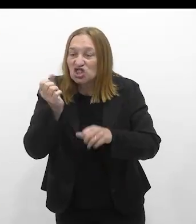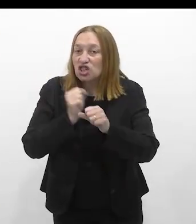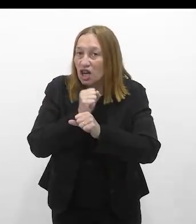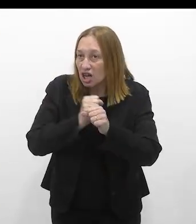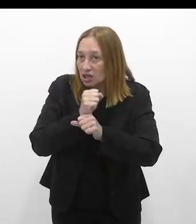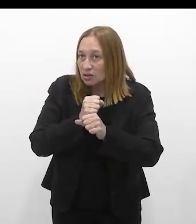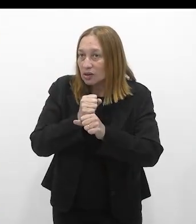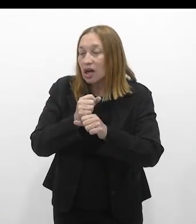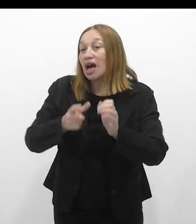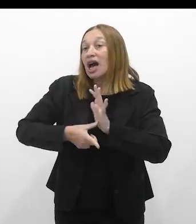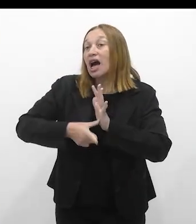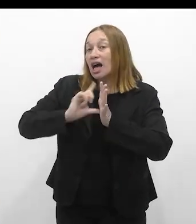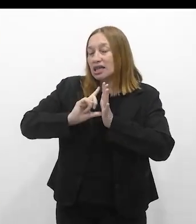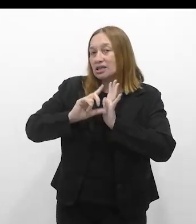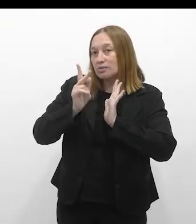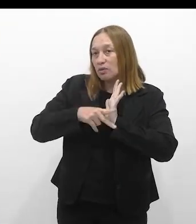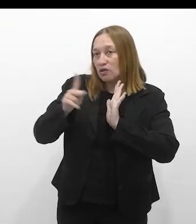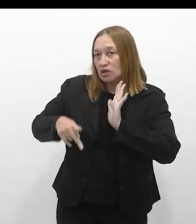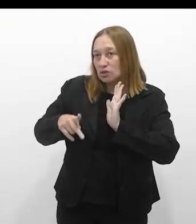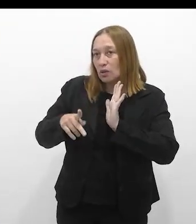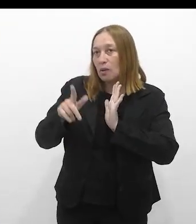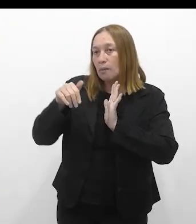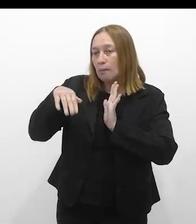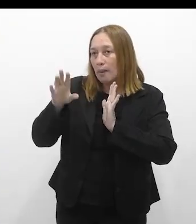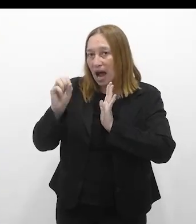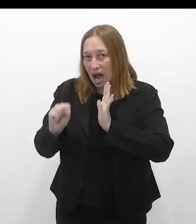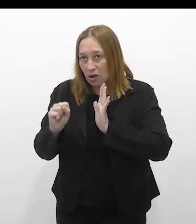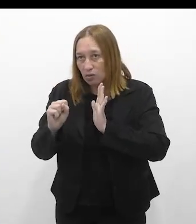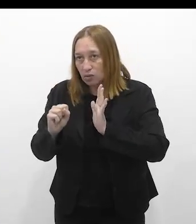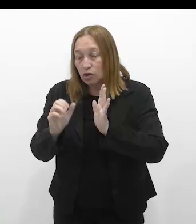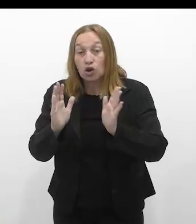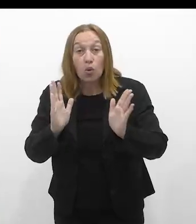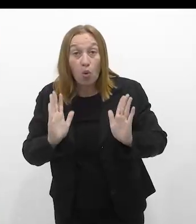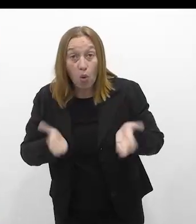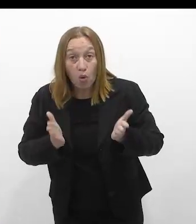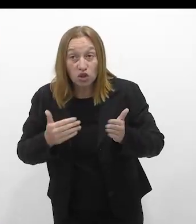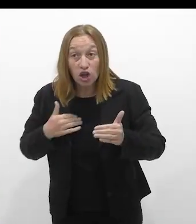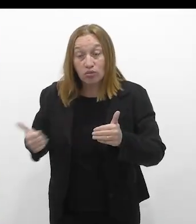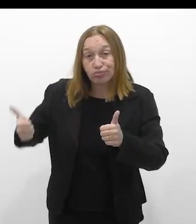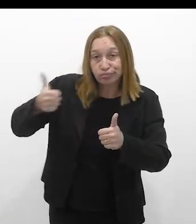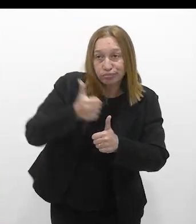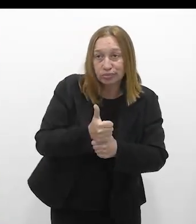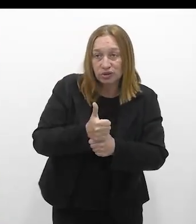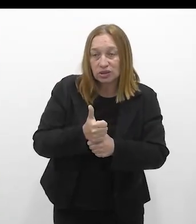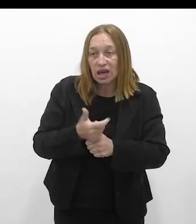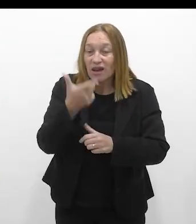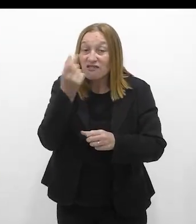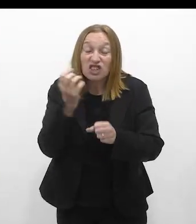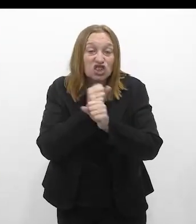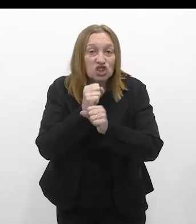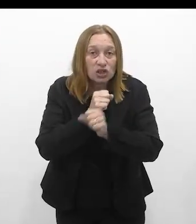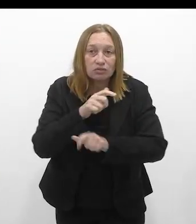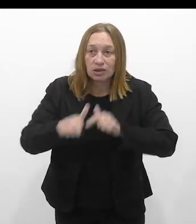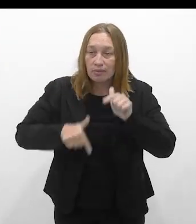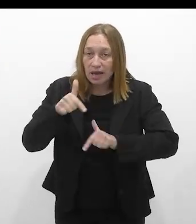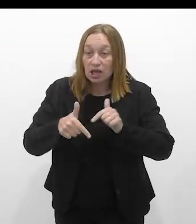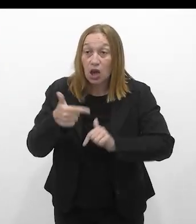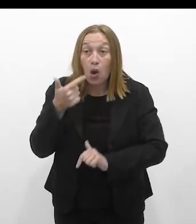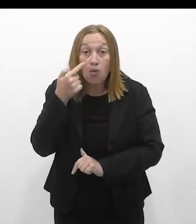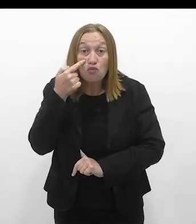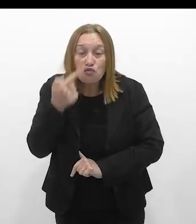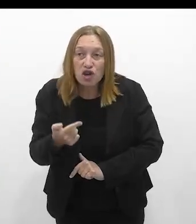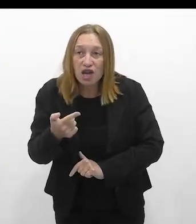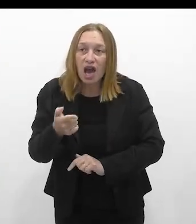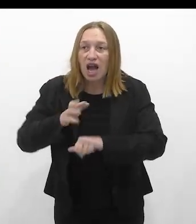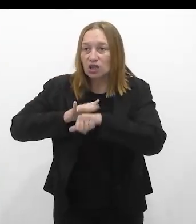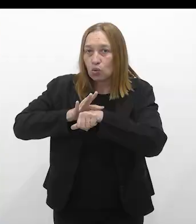que era do professor Marco Aurélio, e hoje ele gerencia e eu coordeno o ambulatório. E estou lá há mais de 20 anos. Eu